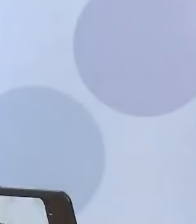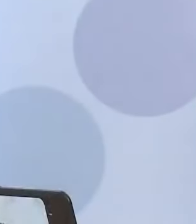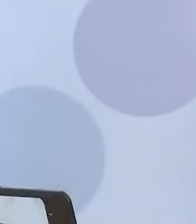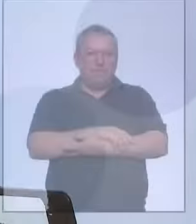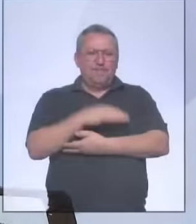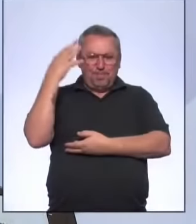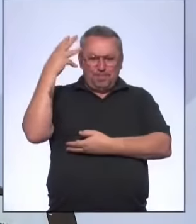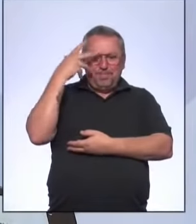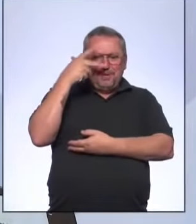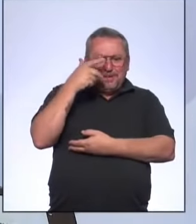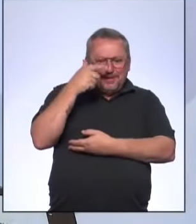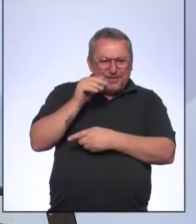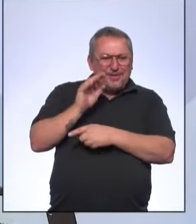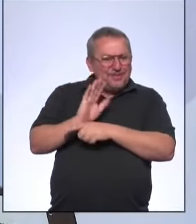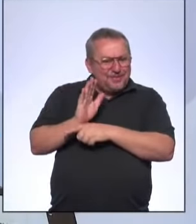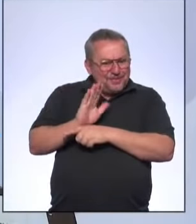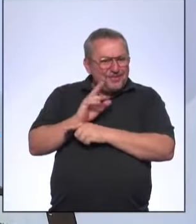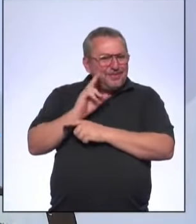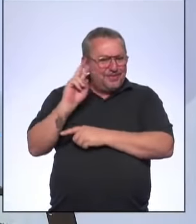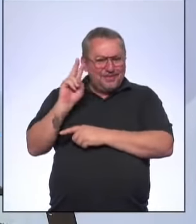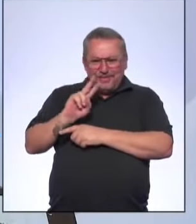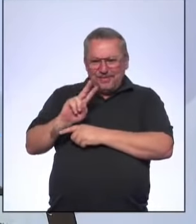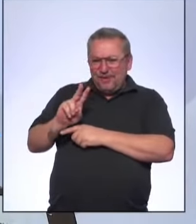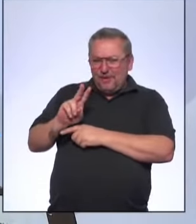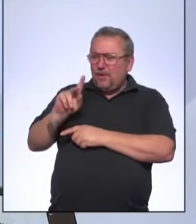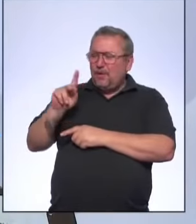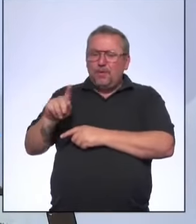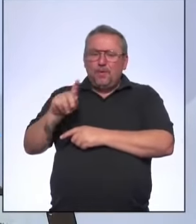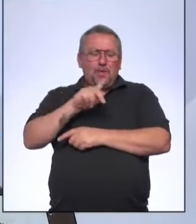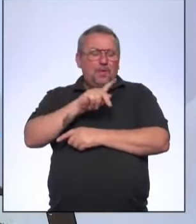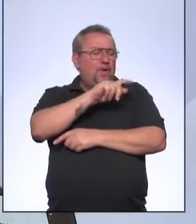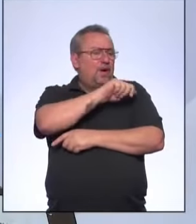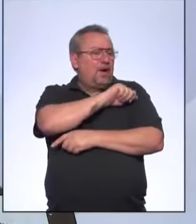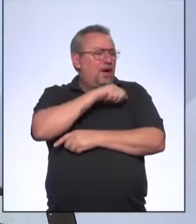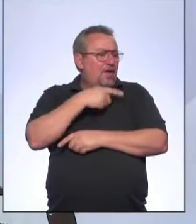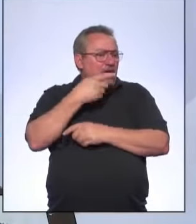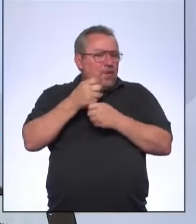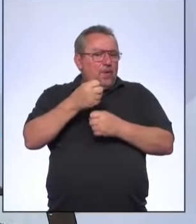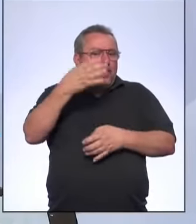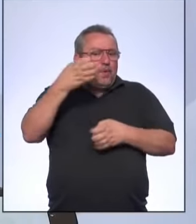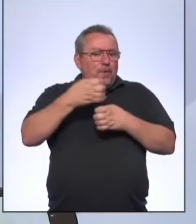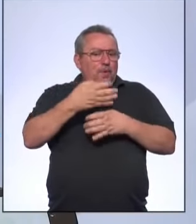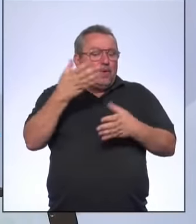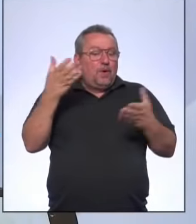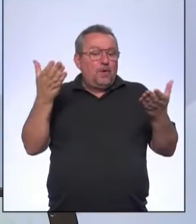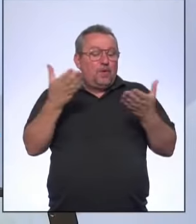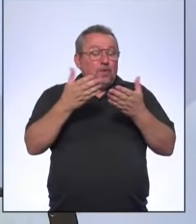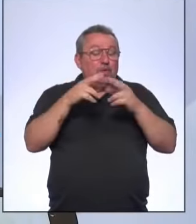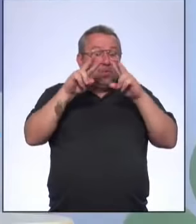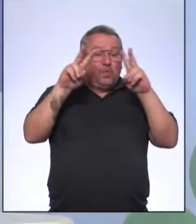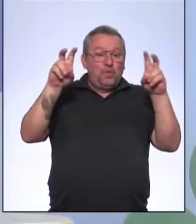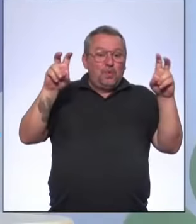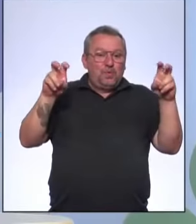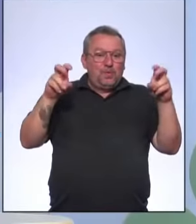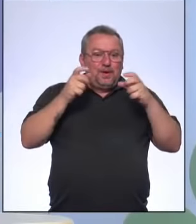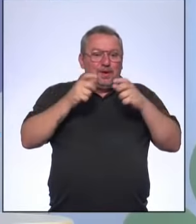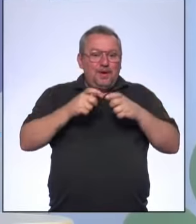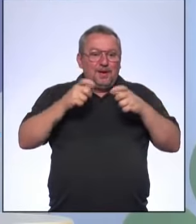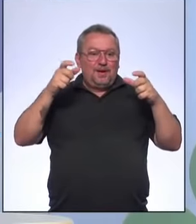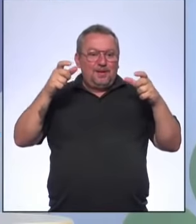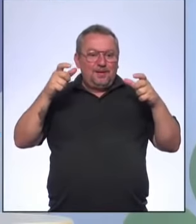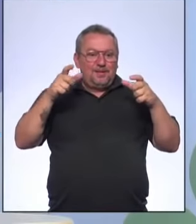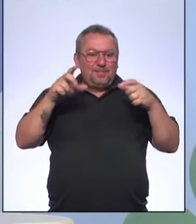que bonitinho o vídeo né gente pro o que os alunos falaram no chat qual é o assunto da nossa aula hoje olha a grande